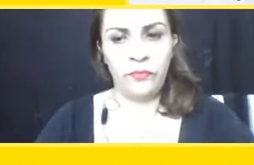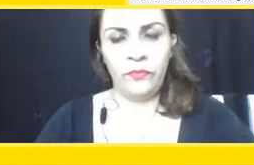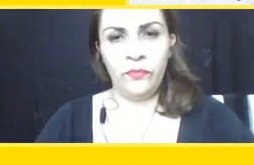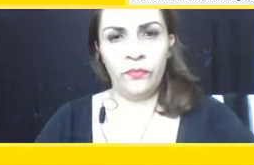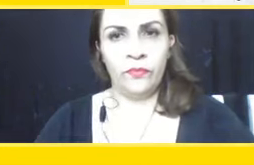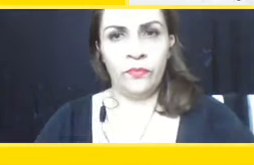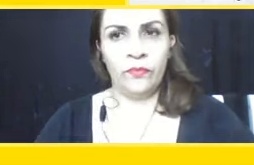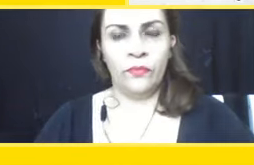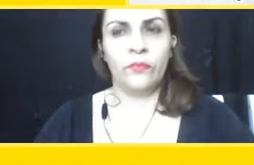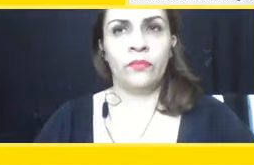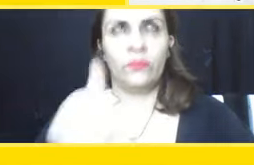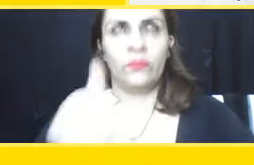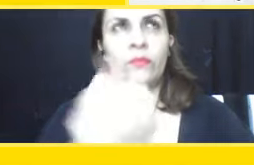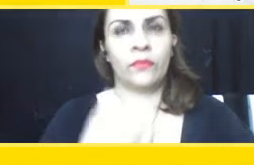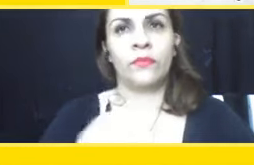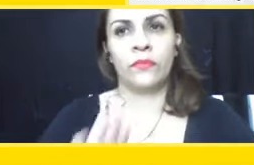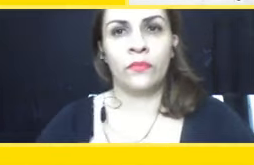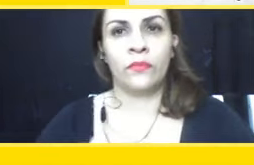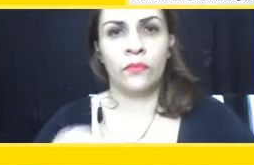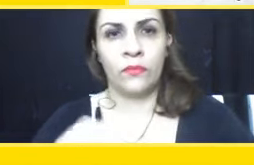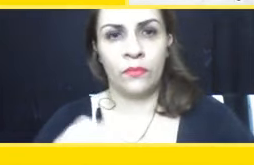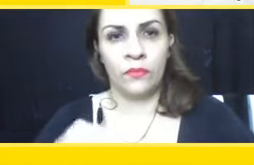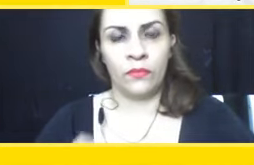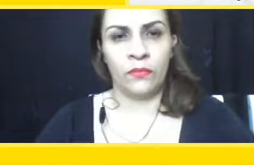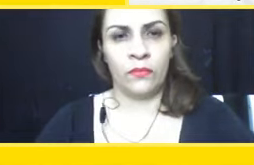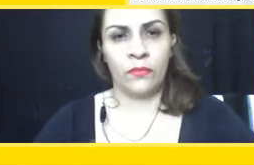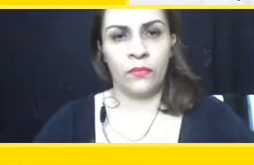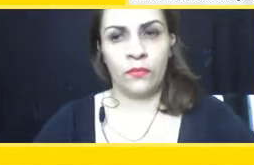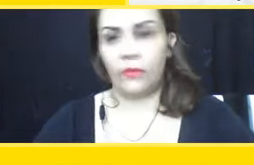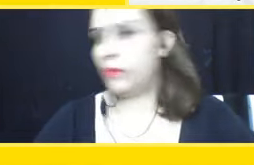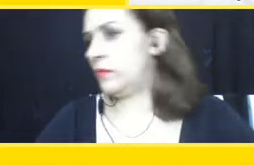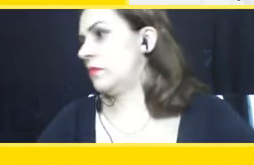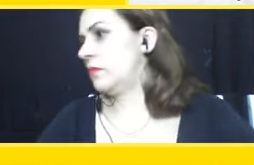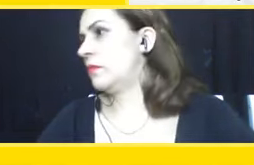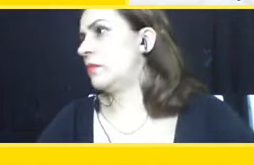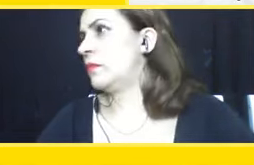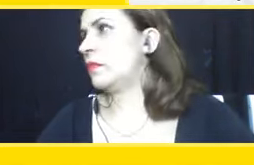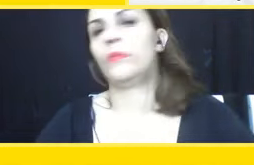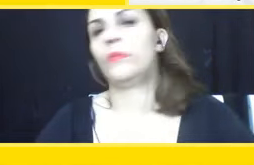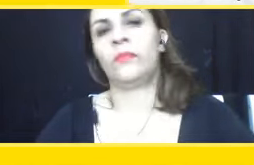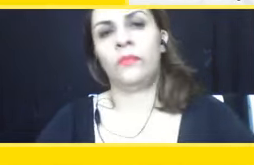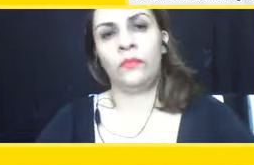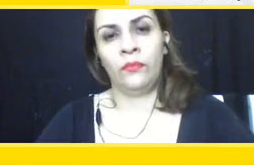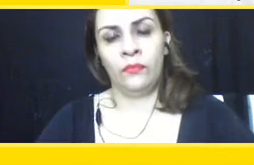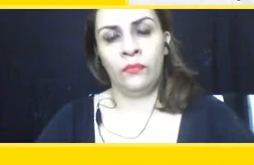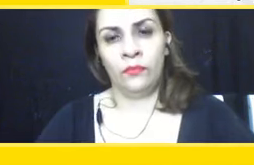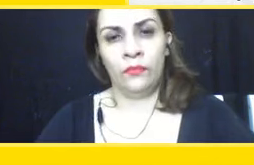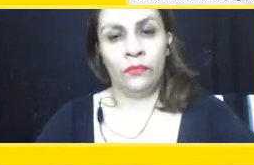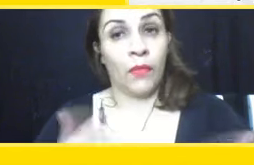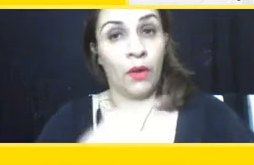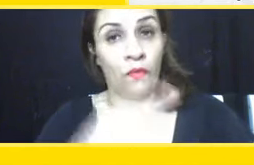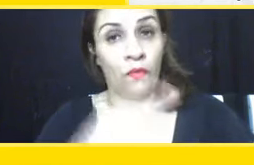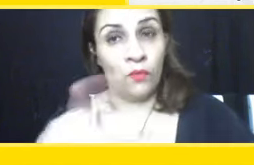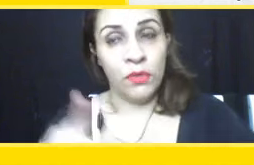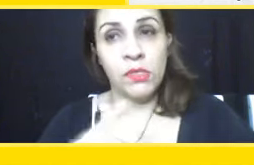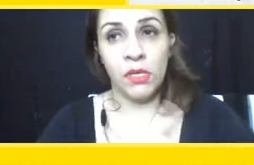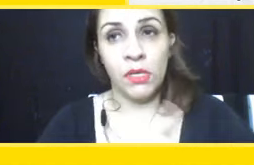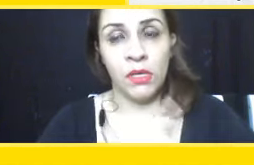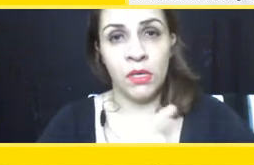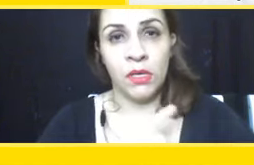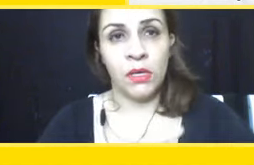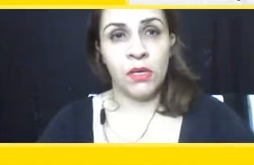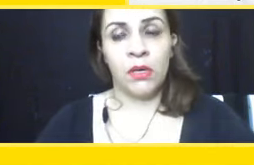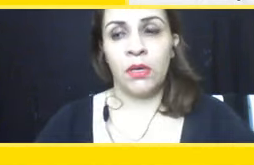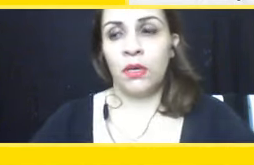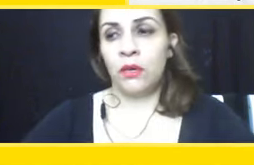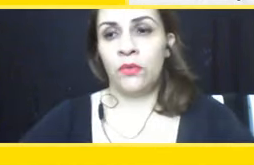de 60 milhões ano, 60 milhões mês, 600 milhões por ano. Então você aí vai ter no primeiro ano